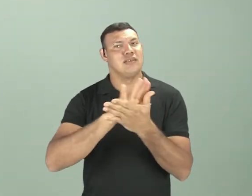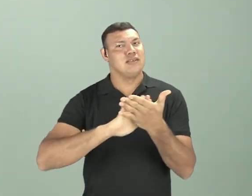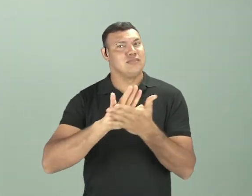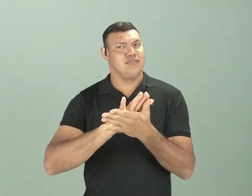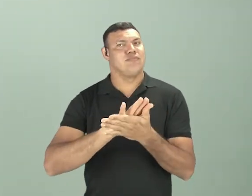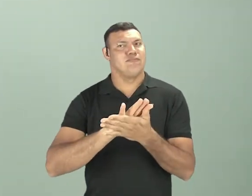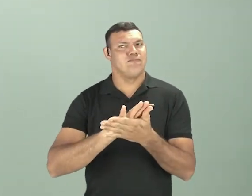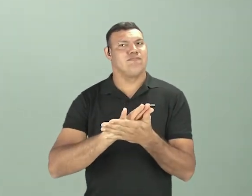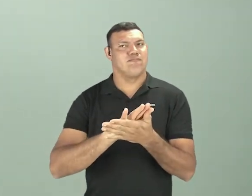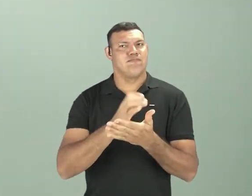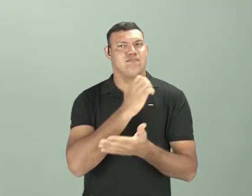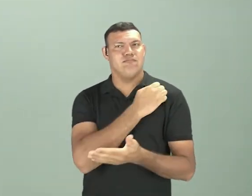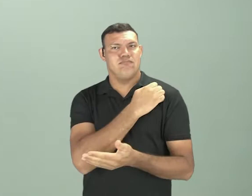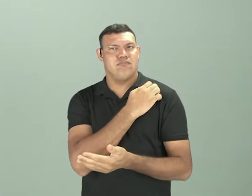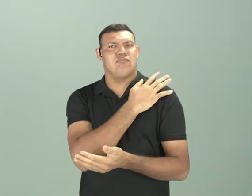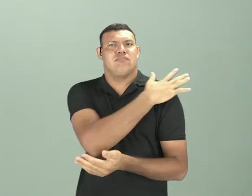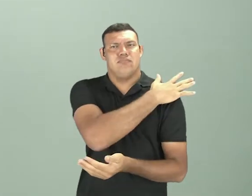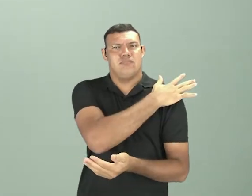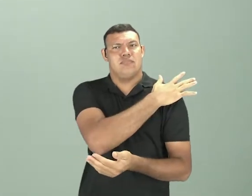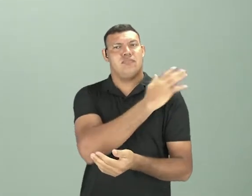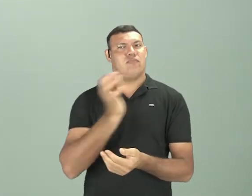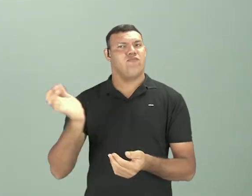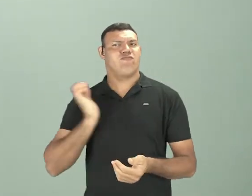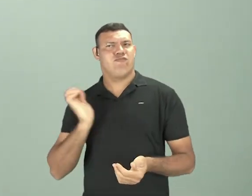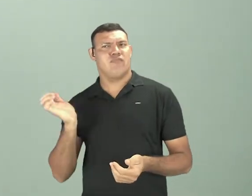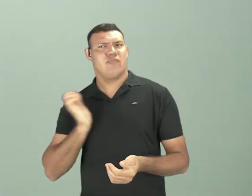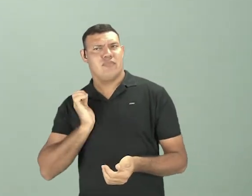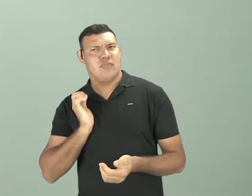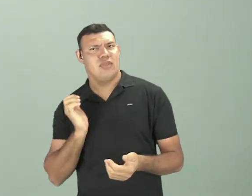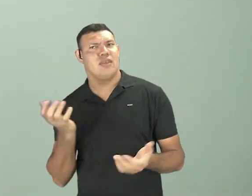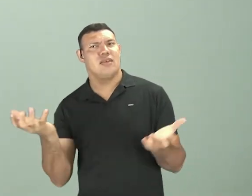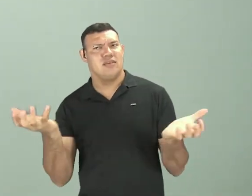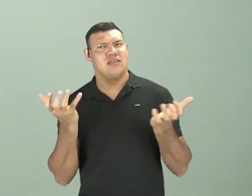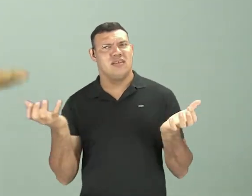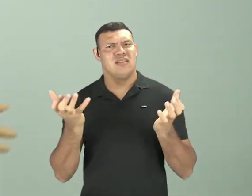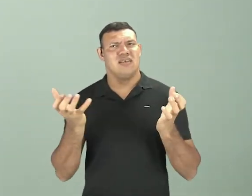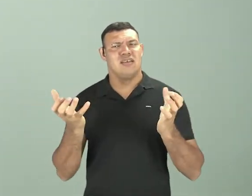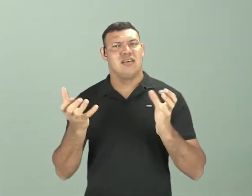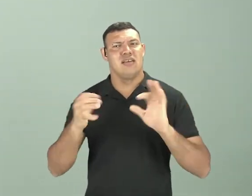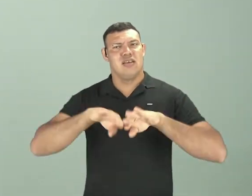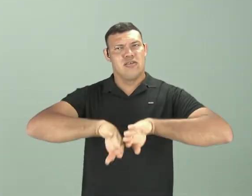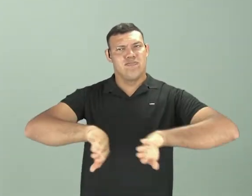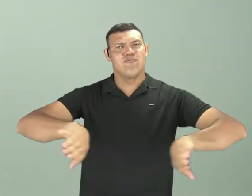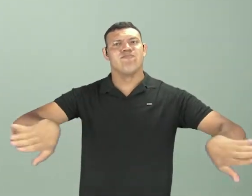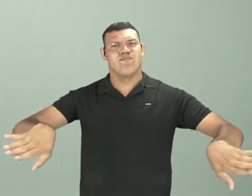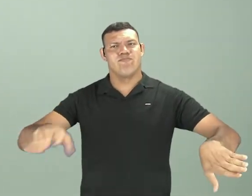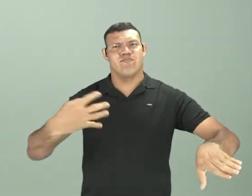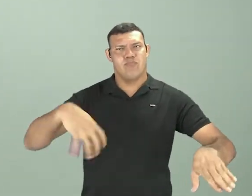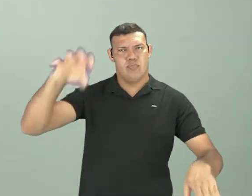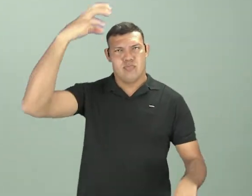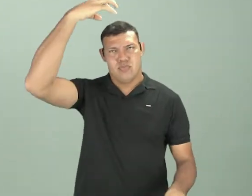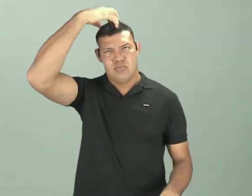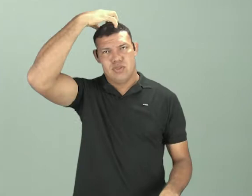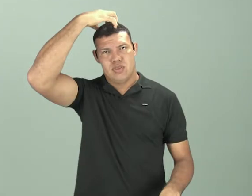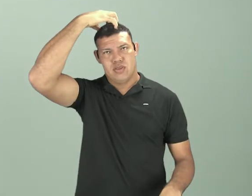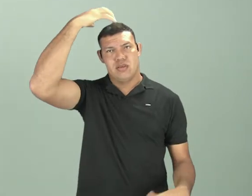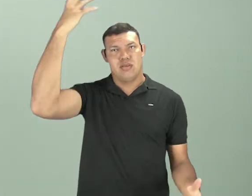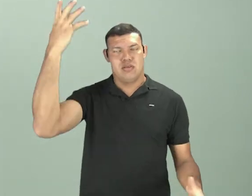gente tem aí são os militares, a elite, que queria se desvencilhar desse jugo da monarquia,